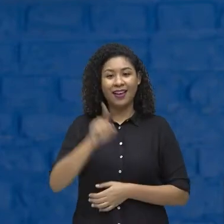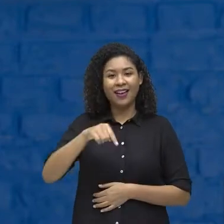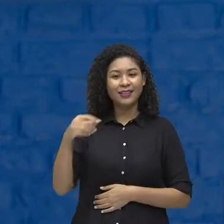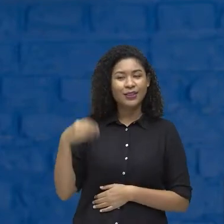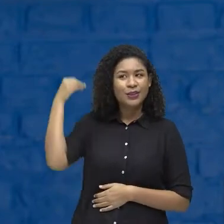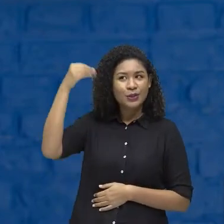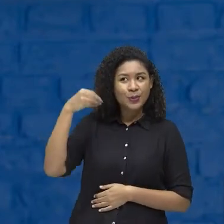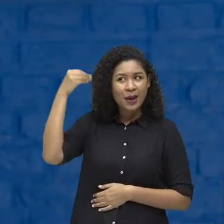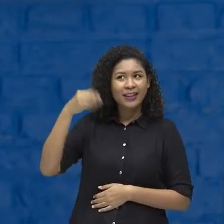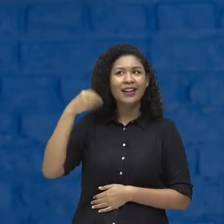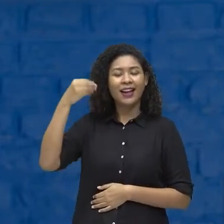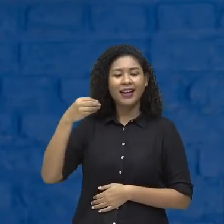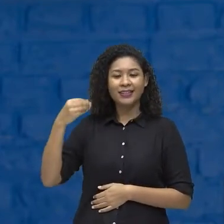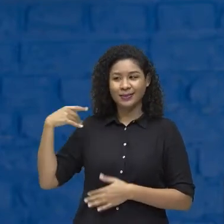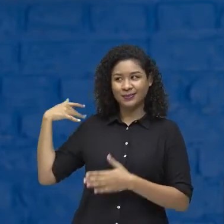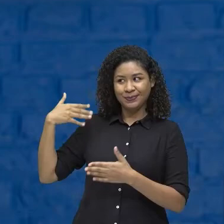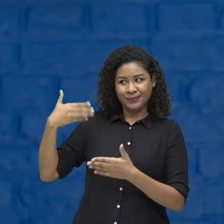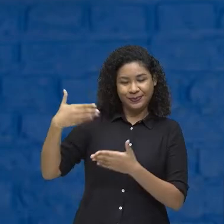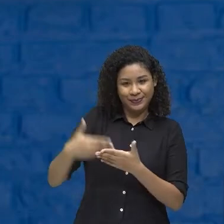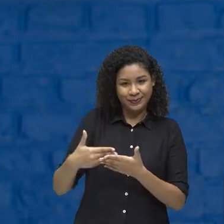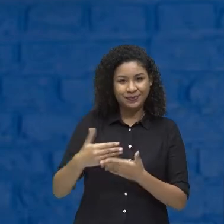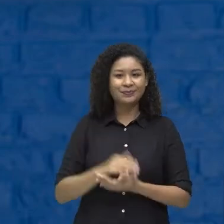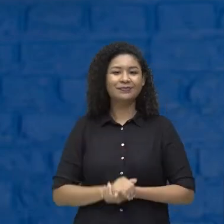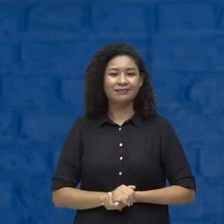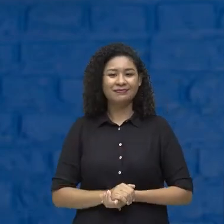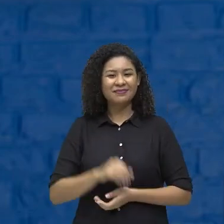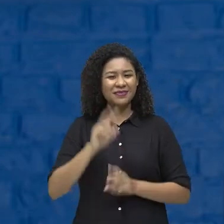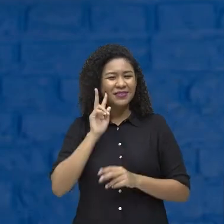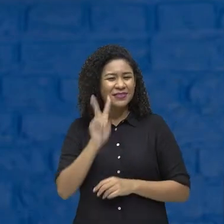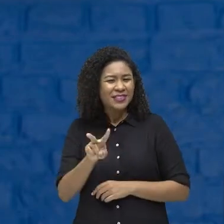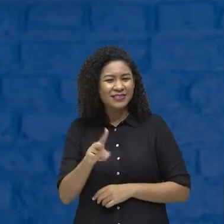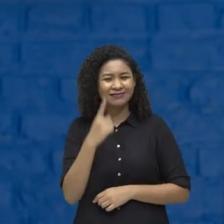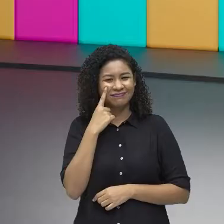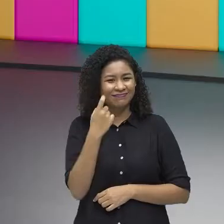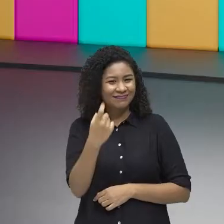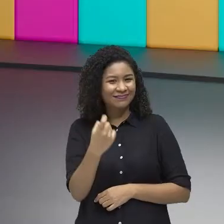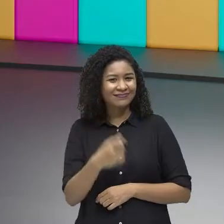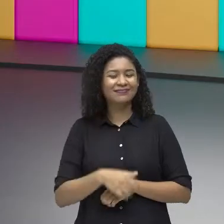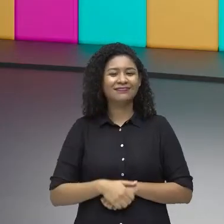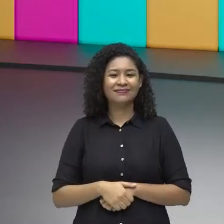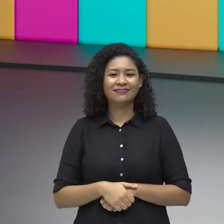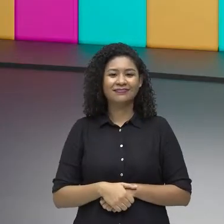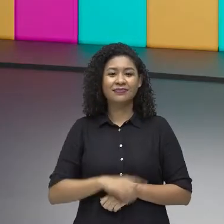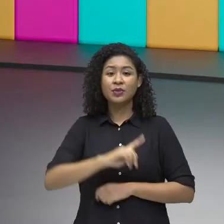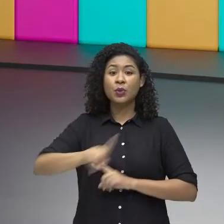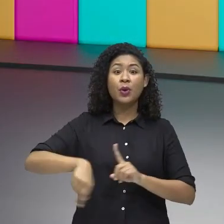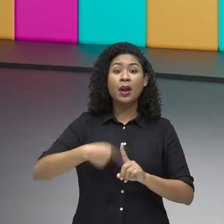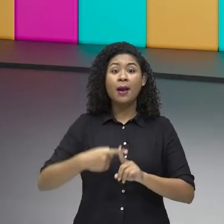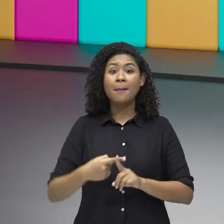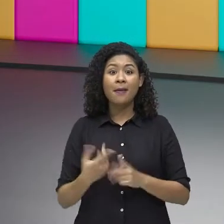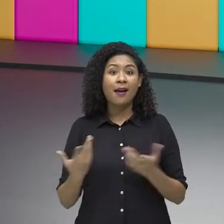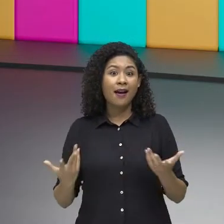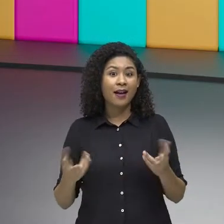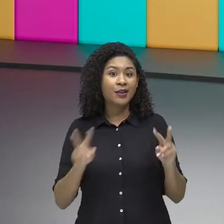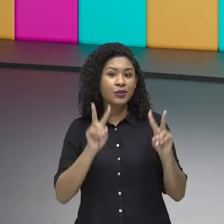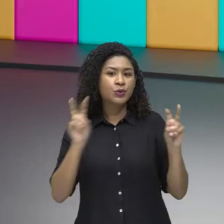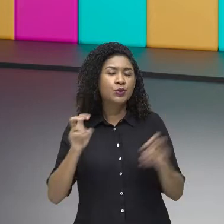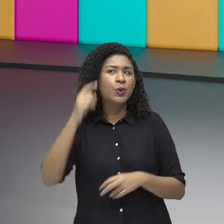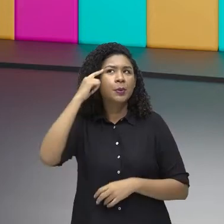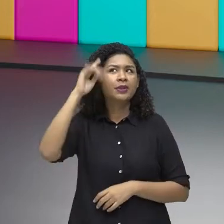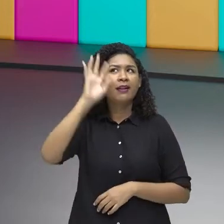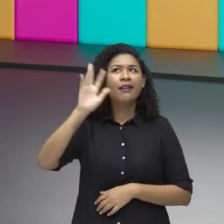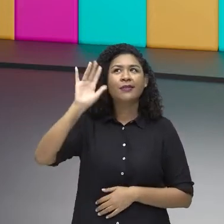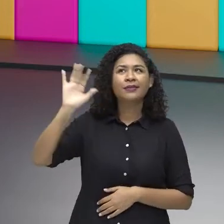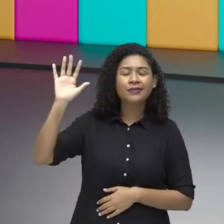experiências que eu vivi, né? Olha só que interessante aí. O que nós podemos falar mais sobre esse refletir,